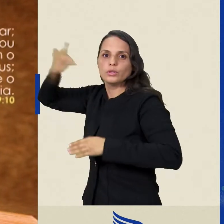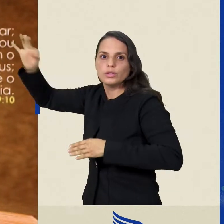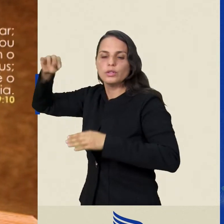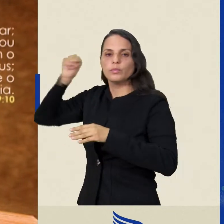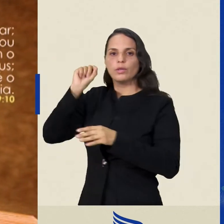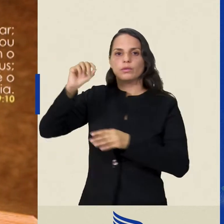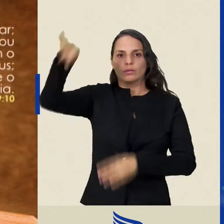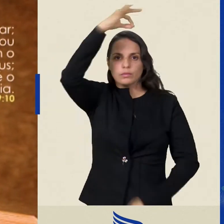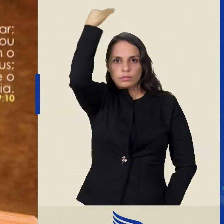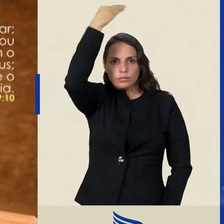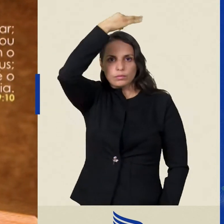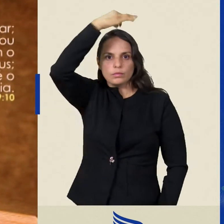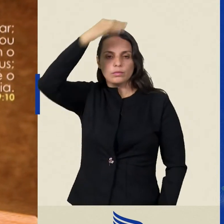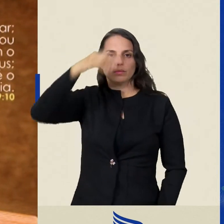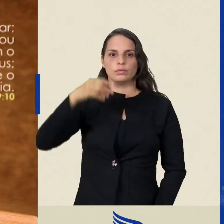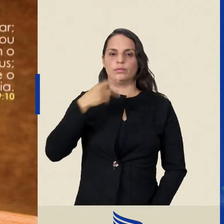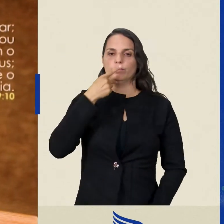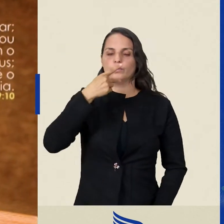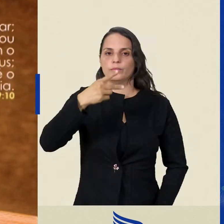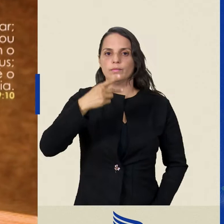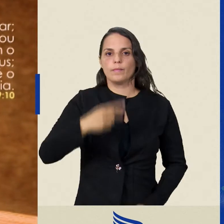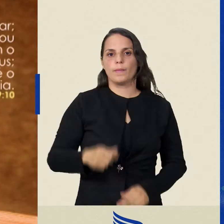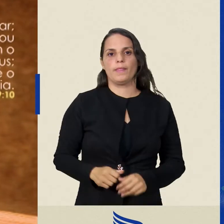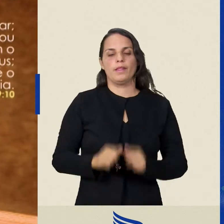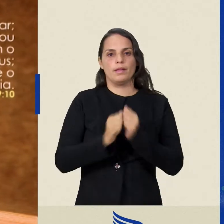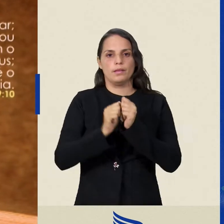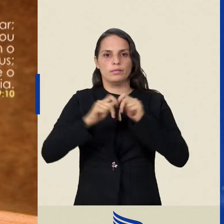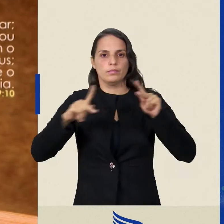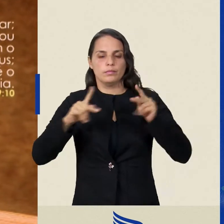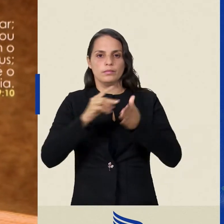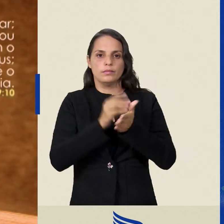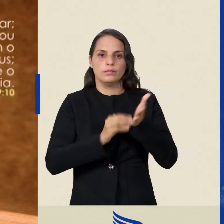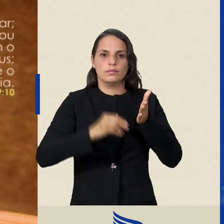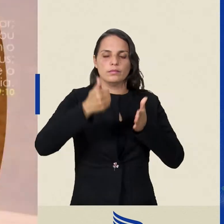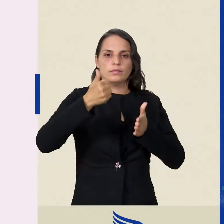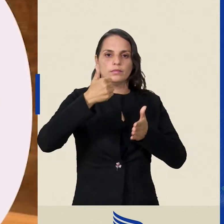espírito de profecia. Apocalipse 19, 10.